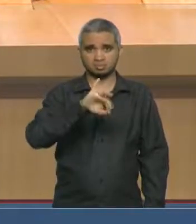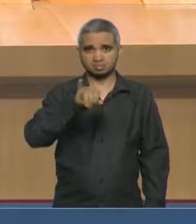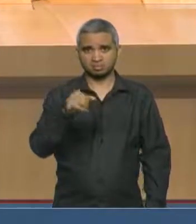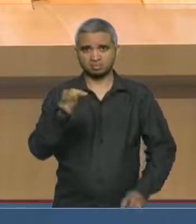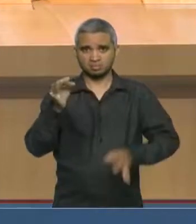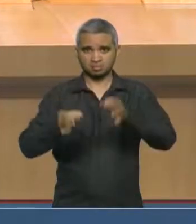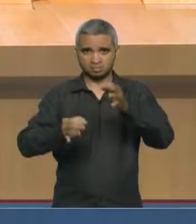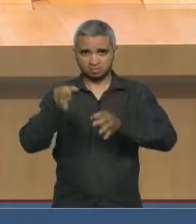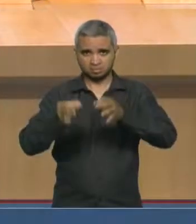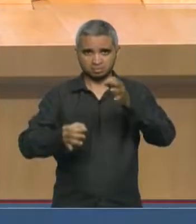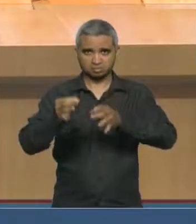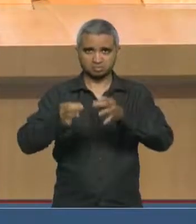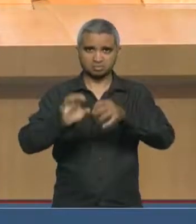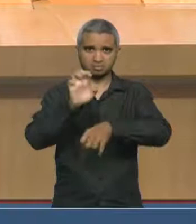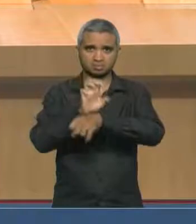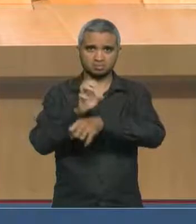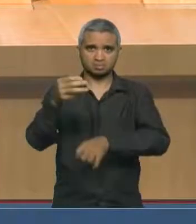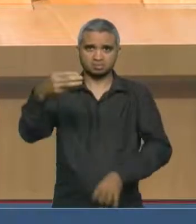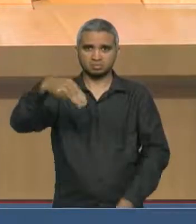Maranhão.